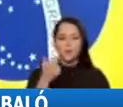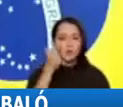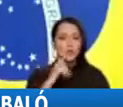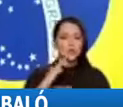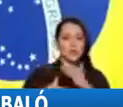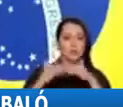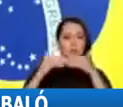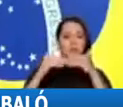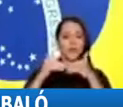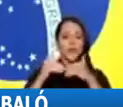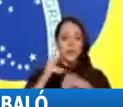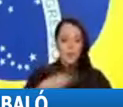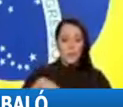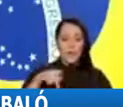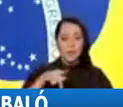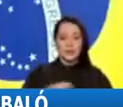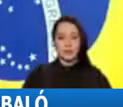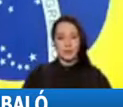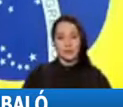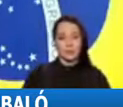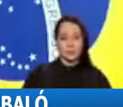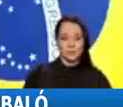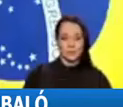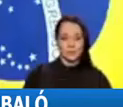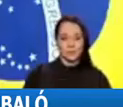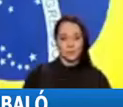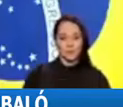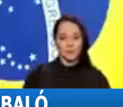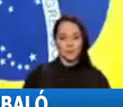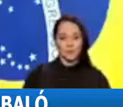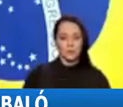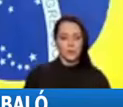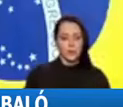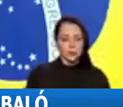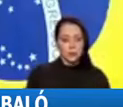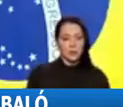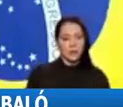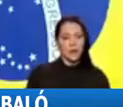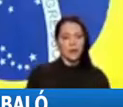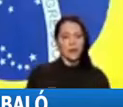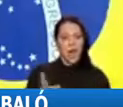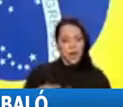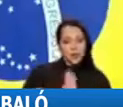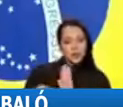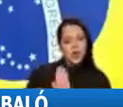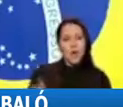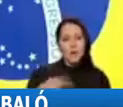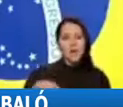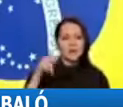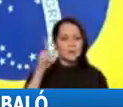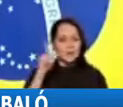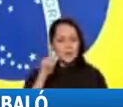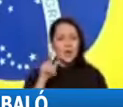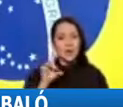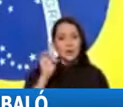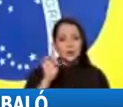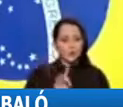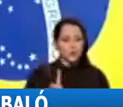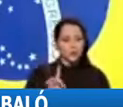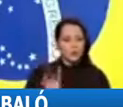o nosso país e também ajudar a guiné-bissau dançou